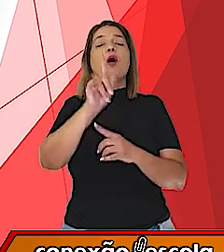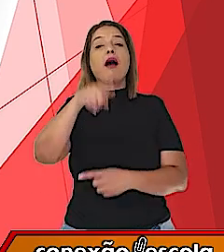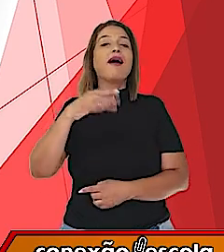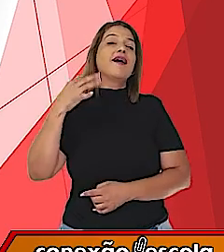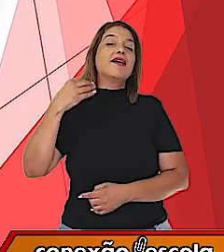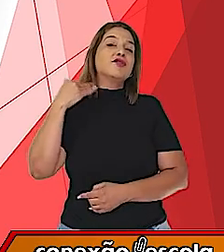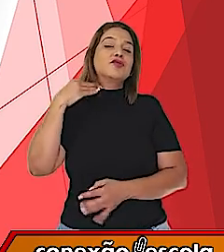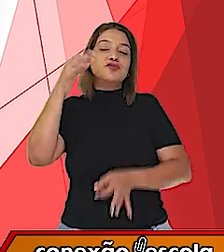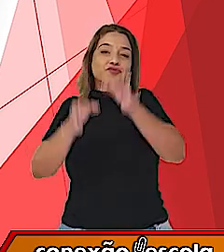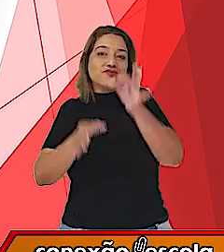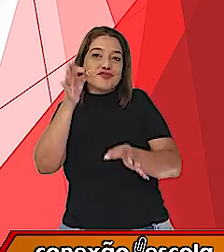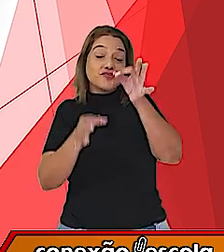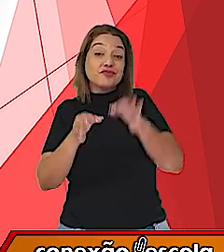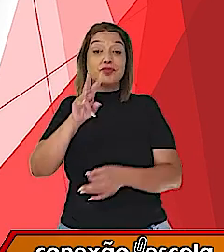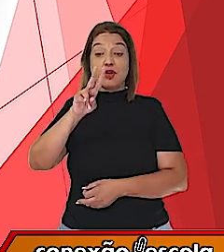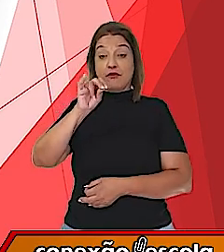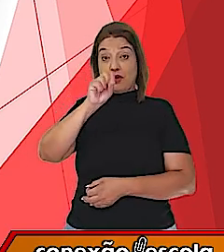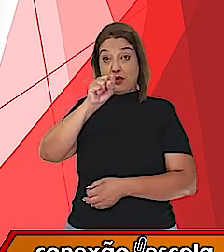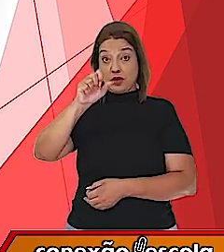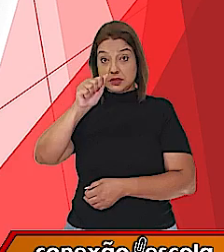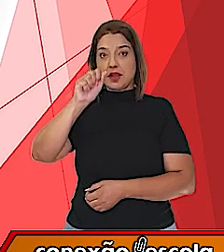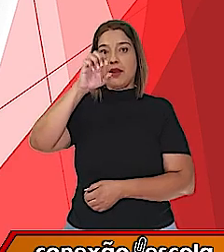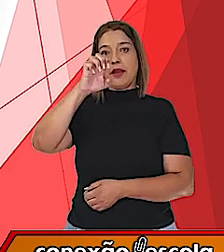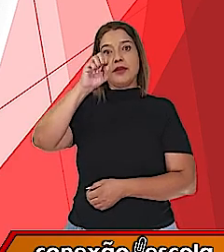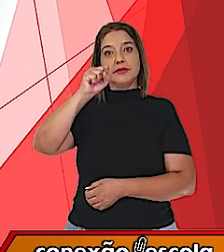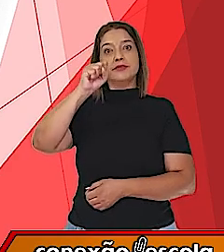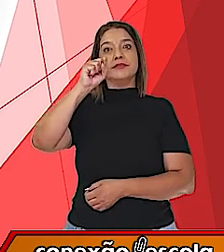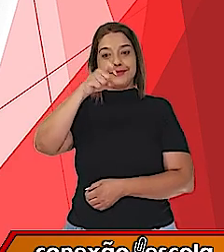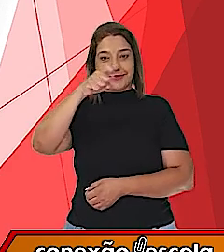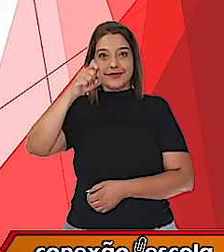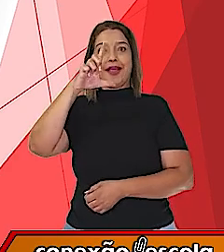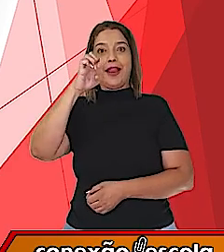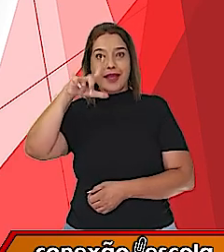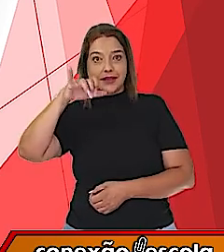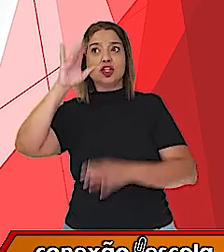juiz. Vossa Excelência já decidiu o caso?